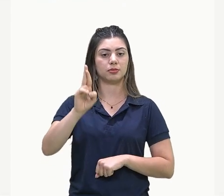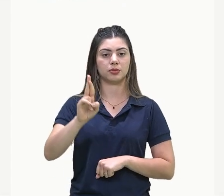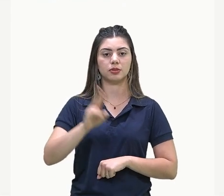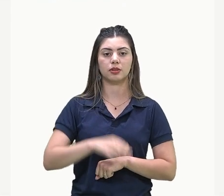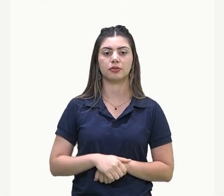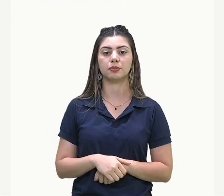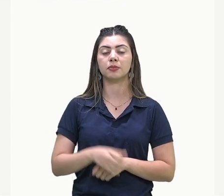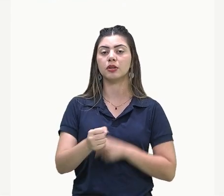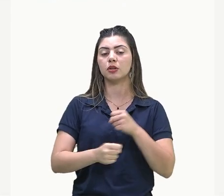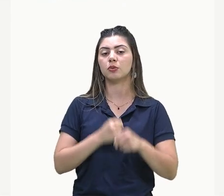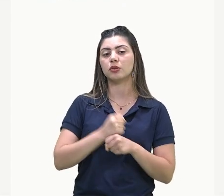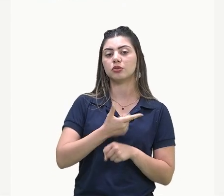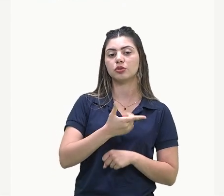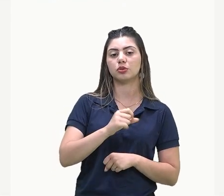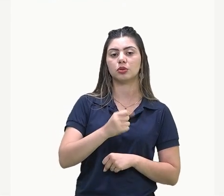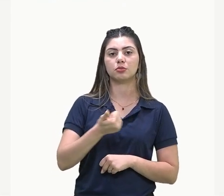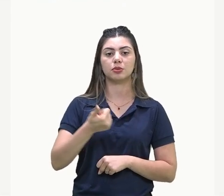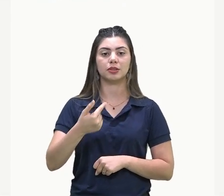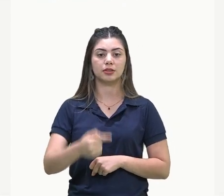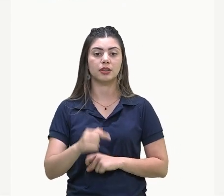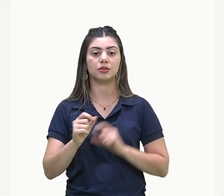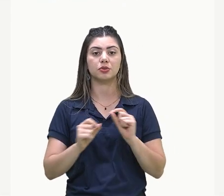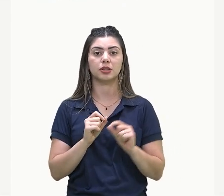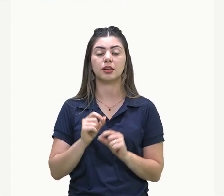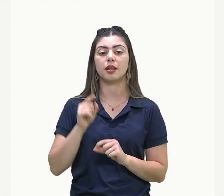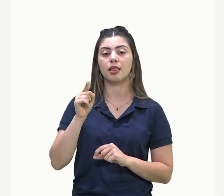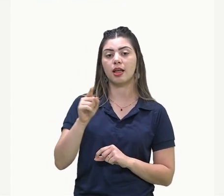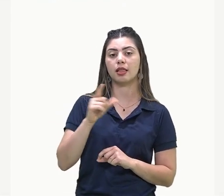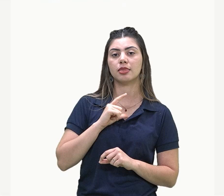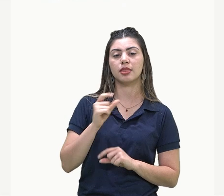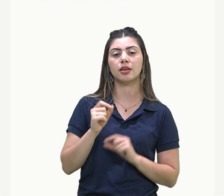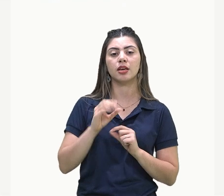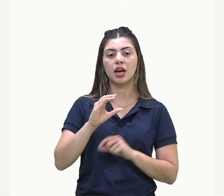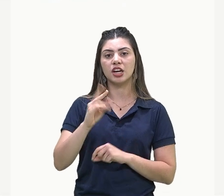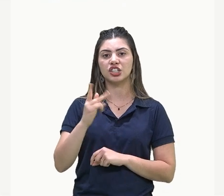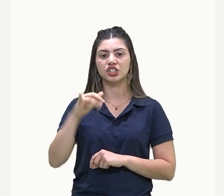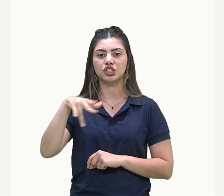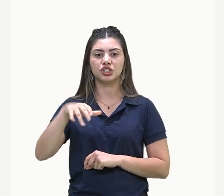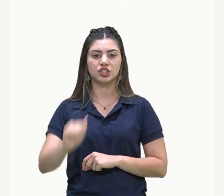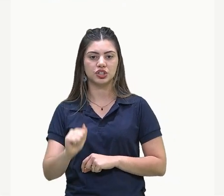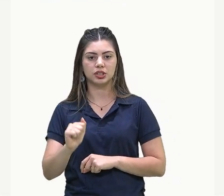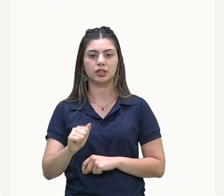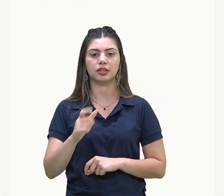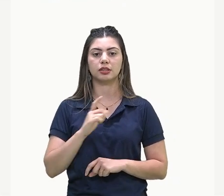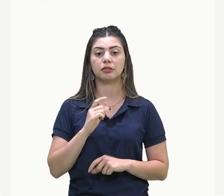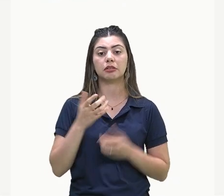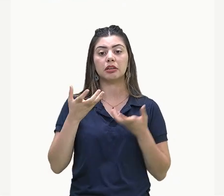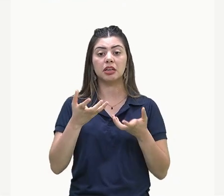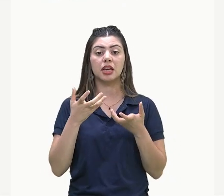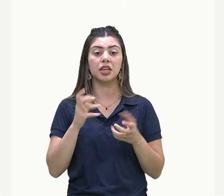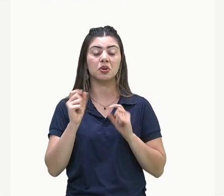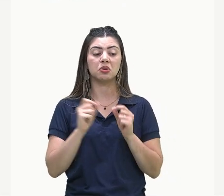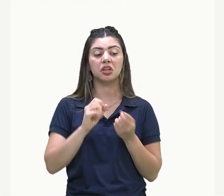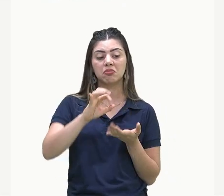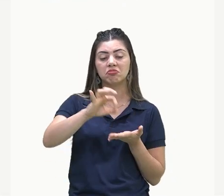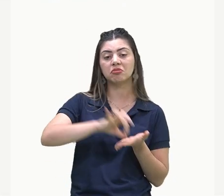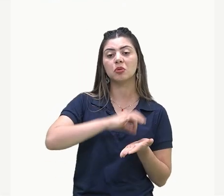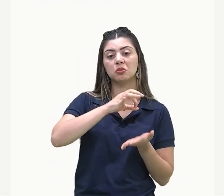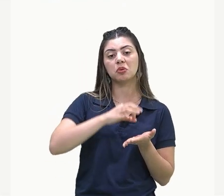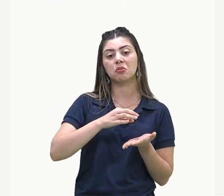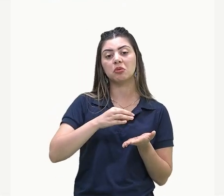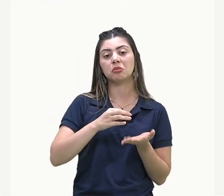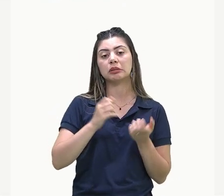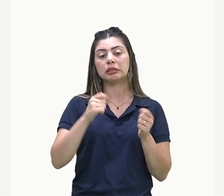no ano de 2017, a China, ela expressou interesse em negociar um tratado